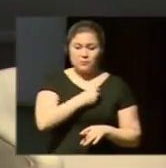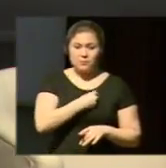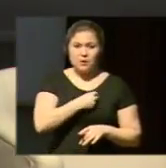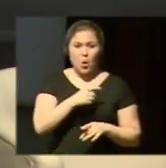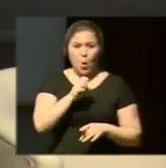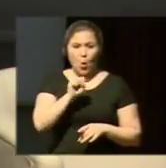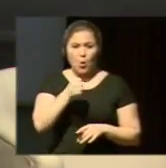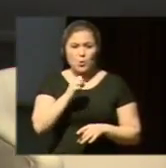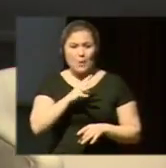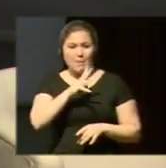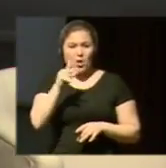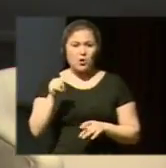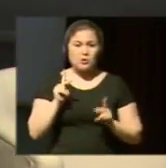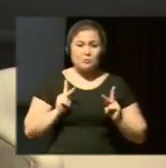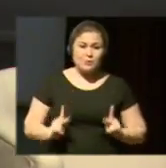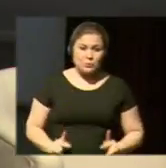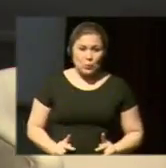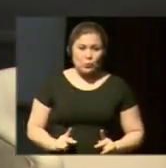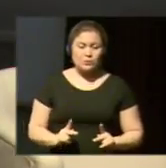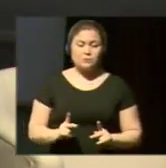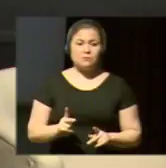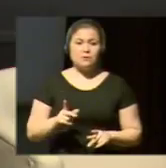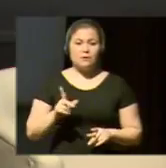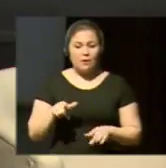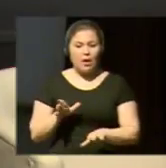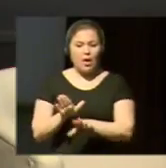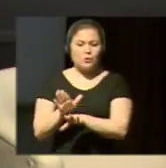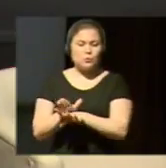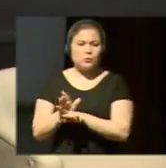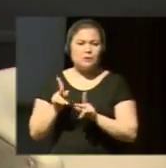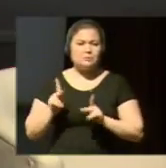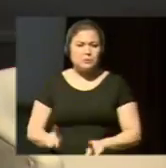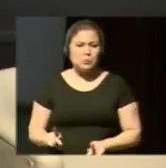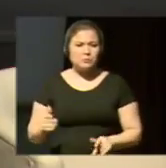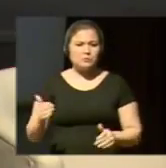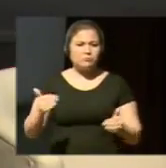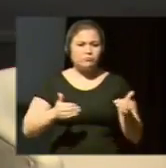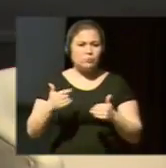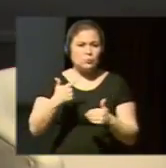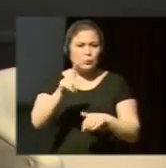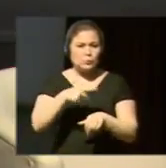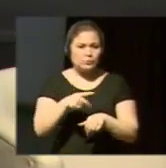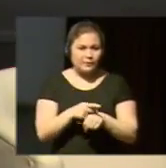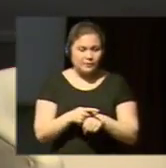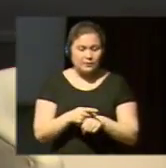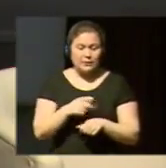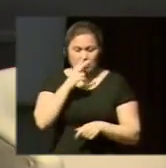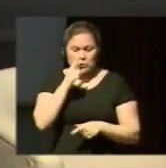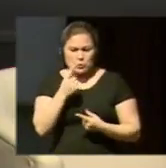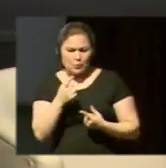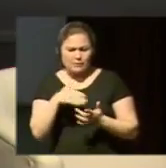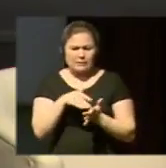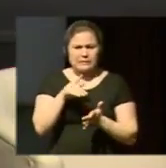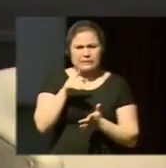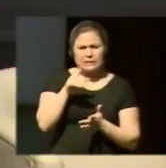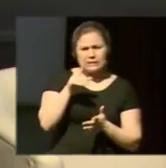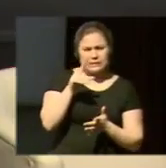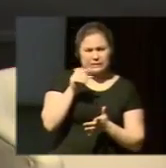8 milhões de pessoas que se engajam na ajuda a refugiados. 8 milhões, isso é um entre cada 10 alemães.